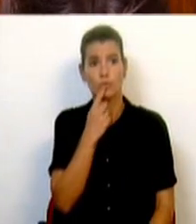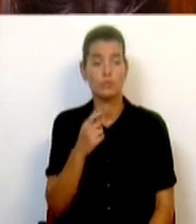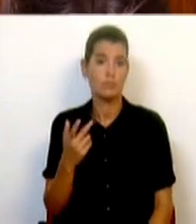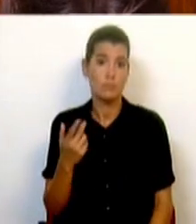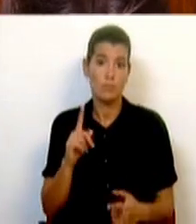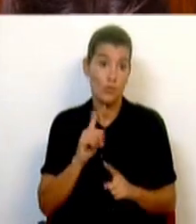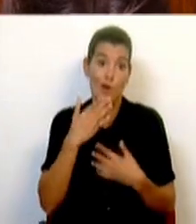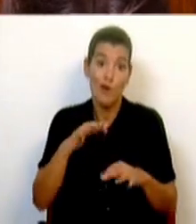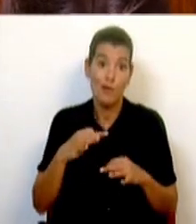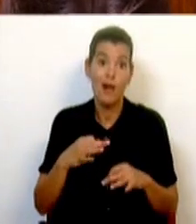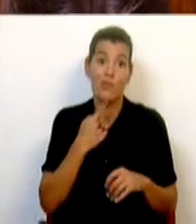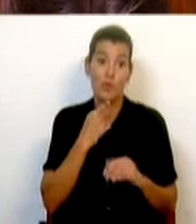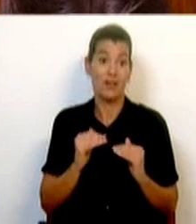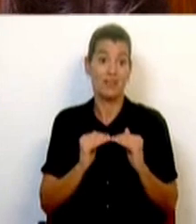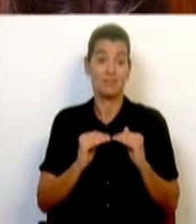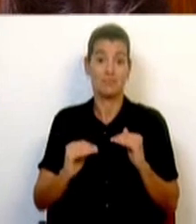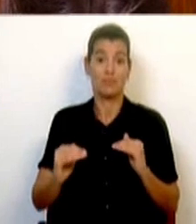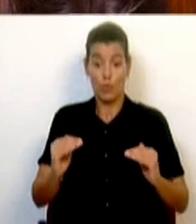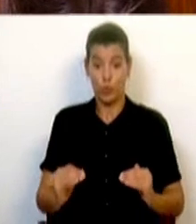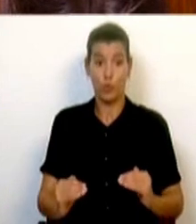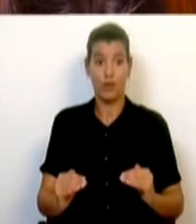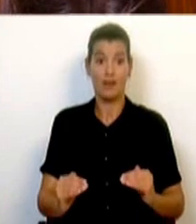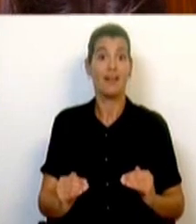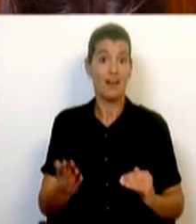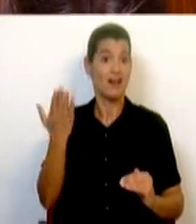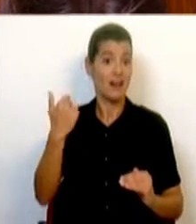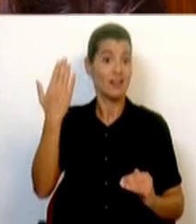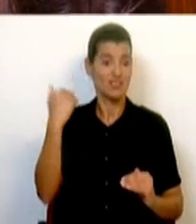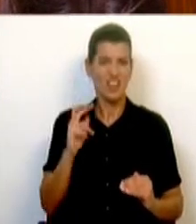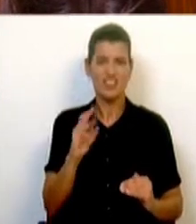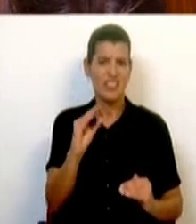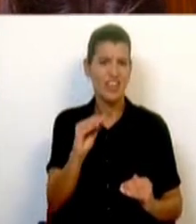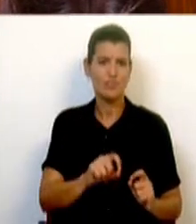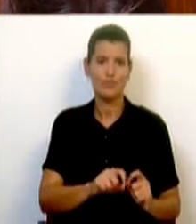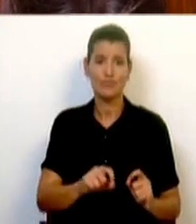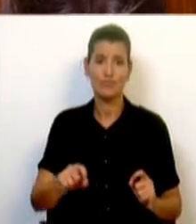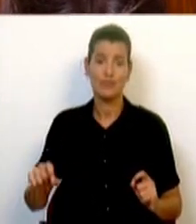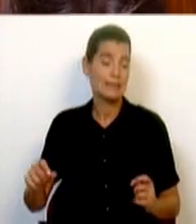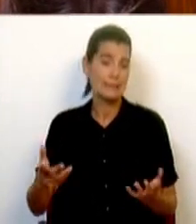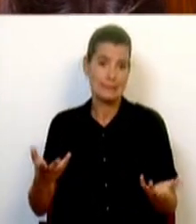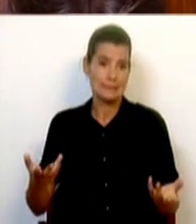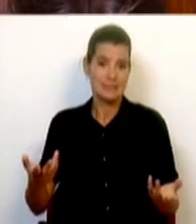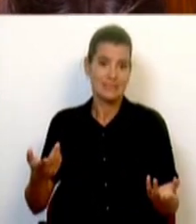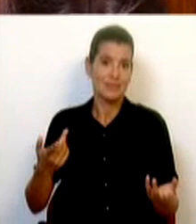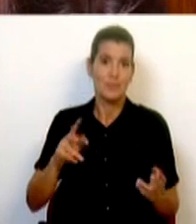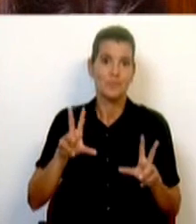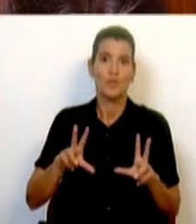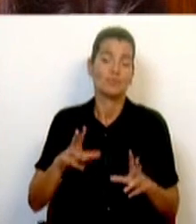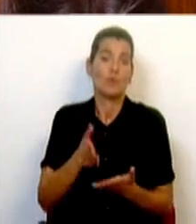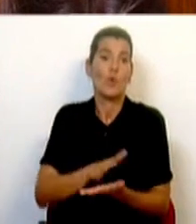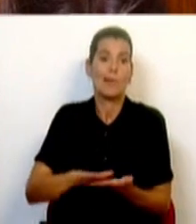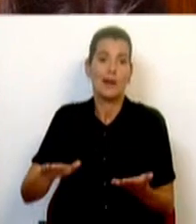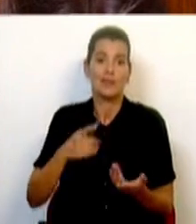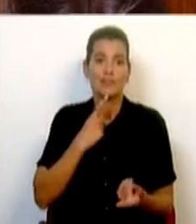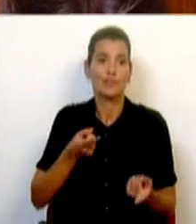anormalmente baixas e não vamos voltar naquilo que é alcançável no nosso horizonte a viver